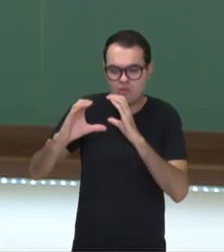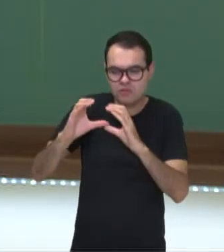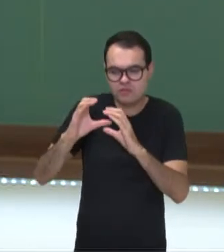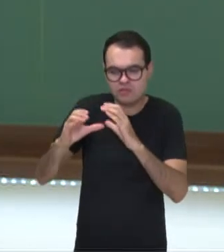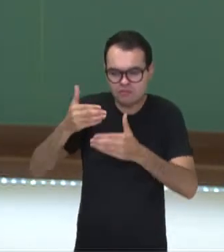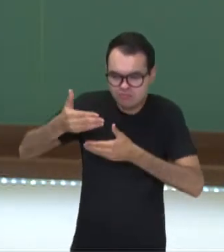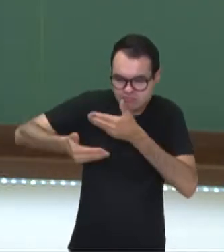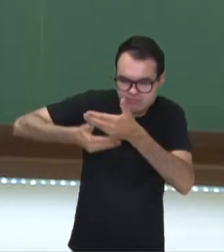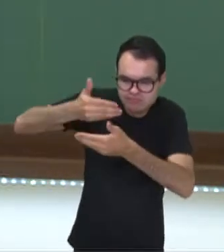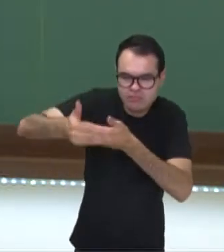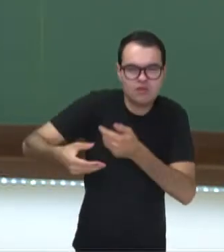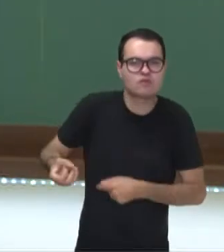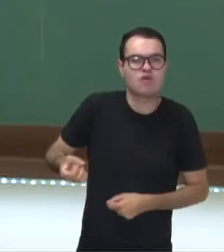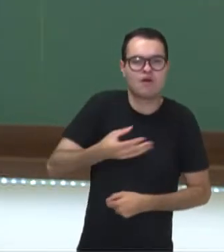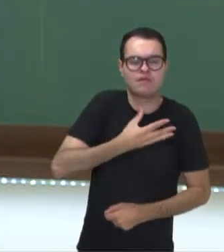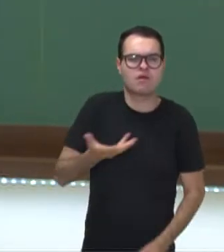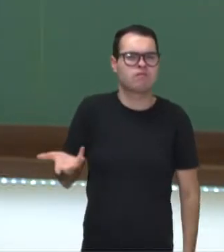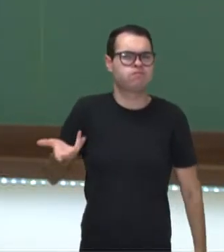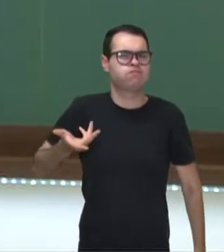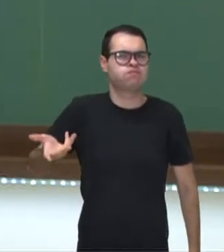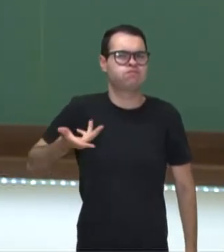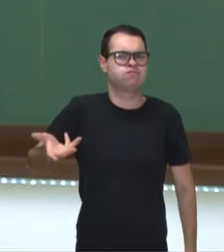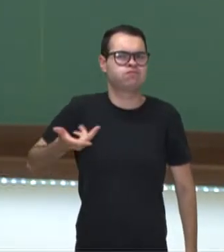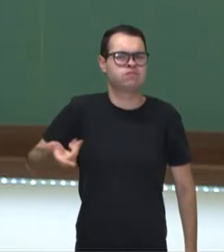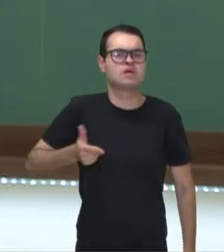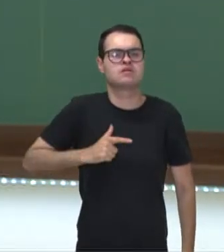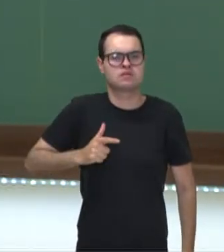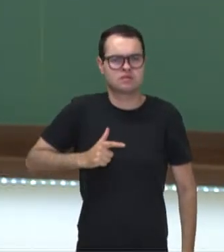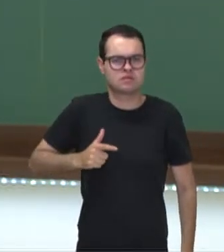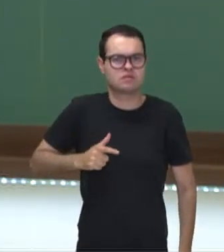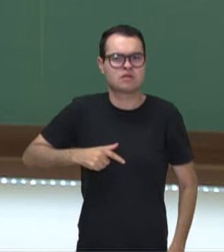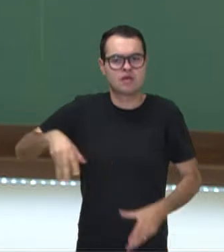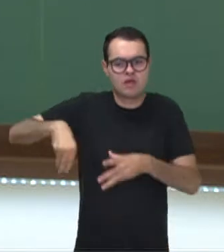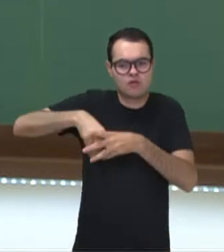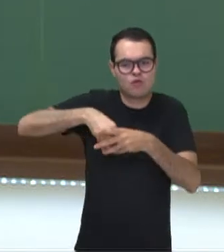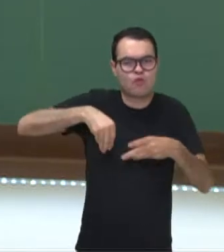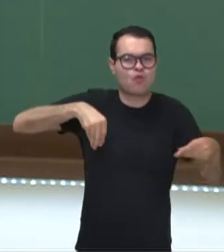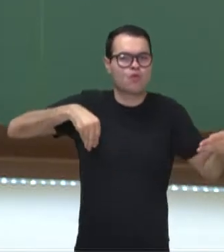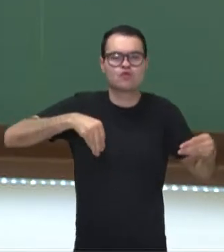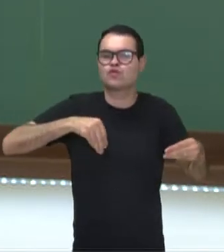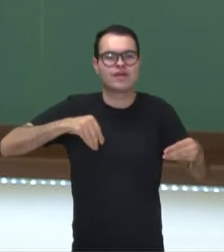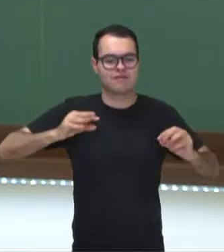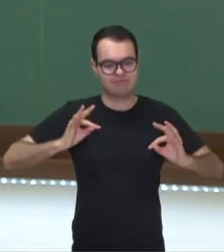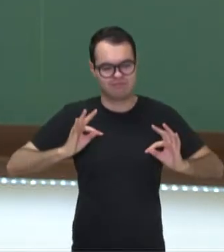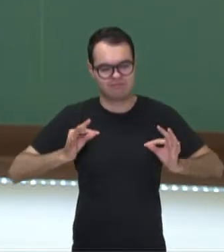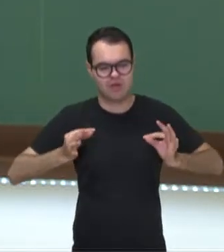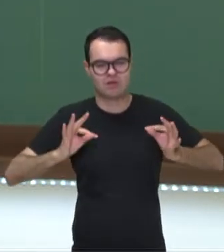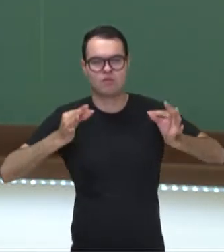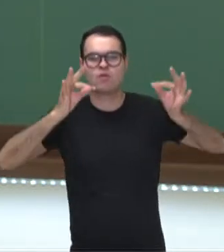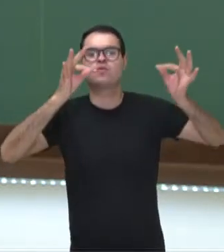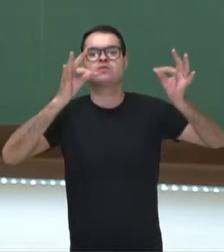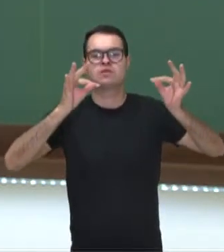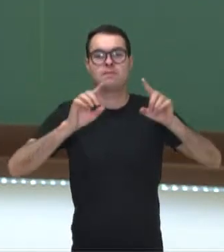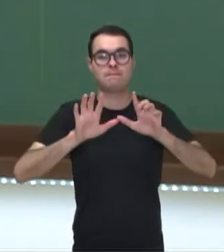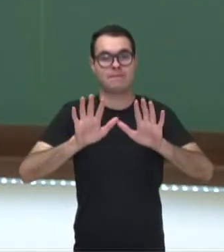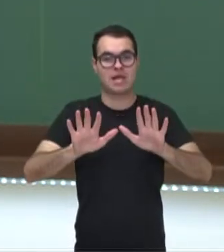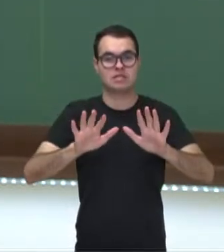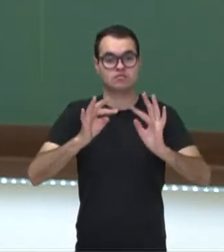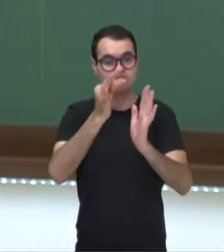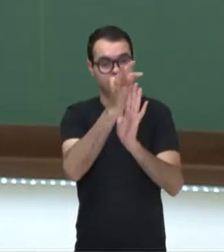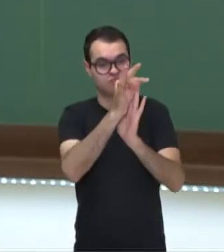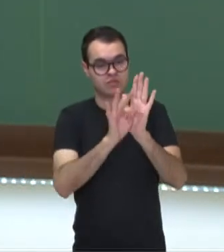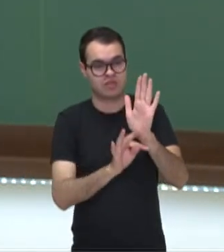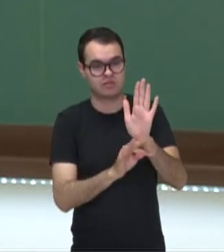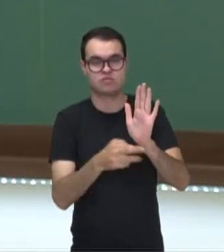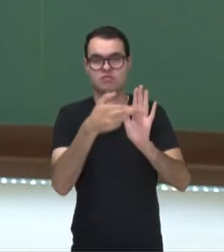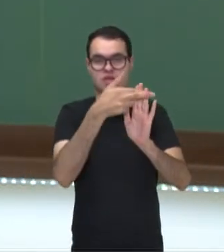se modernizou, ela é mais rápida, ela tem os recursos tecnológicos, mas os textos, os